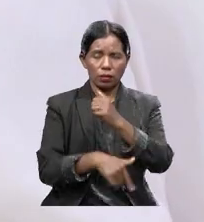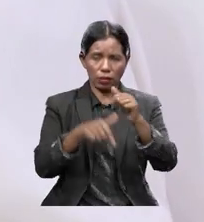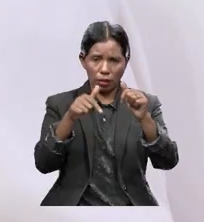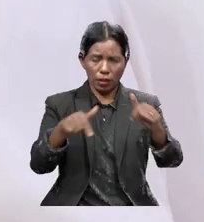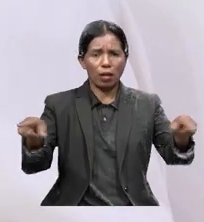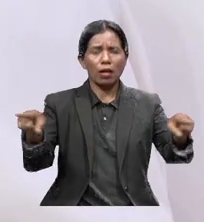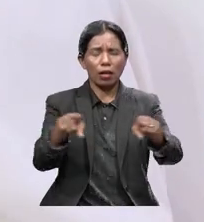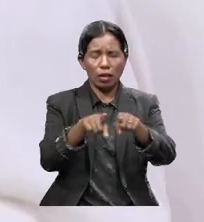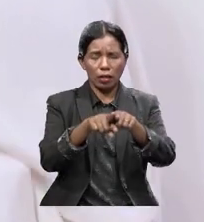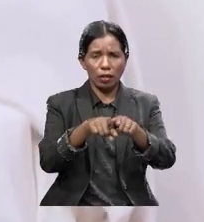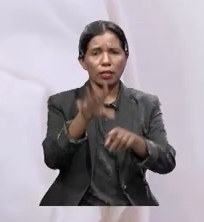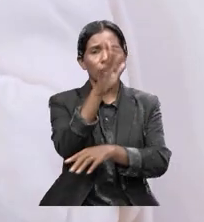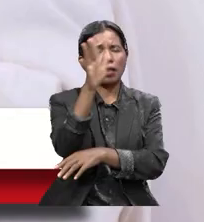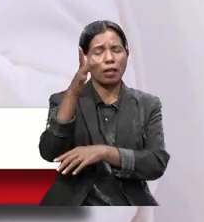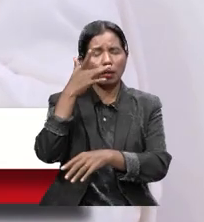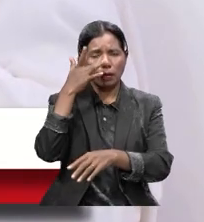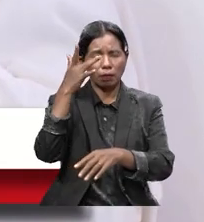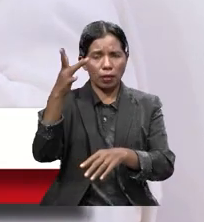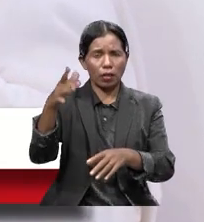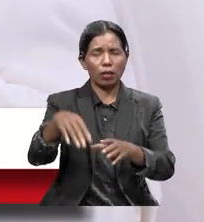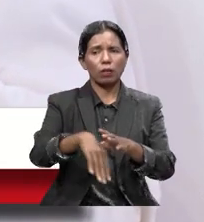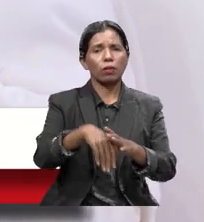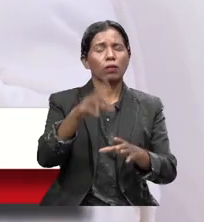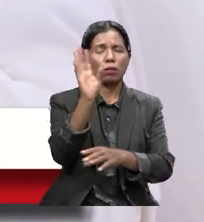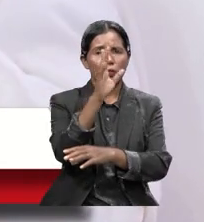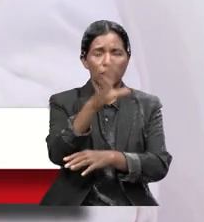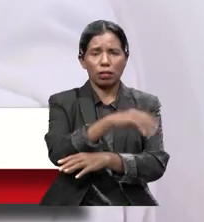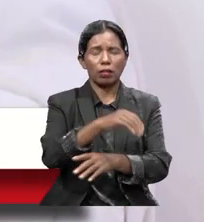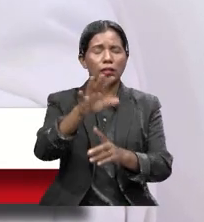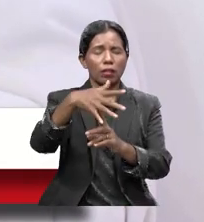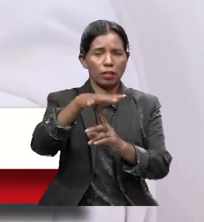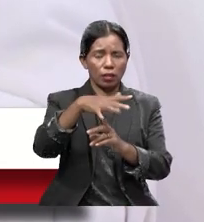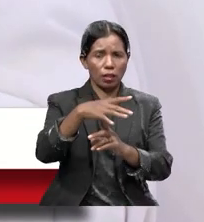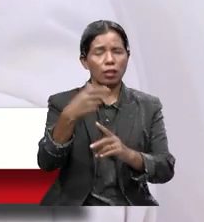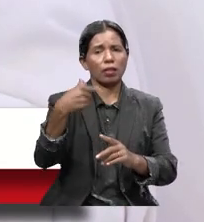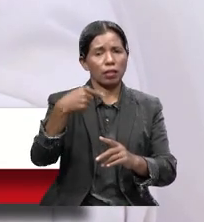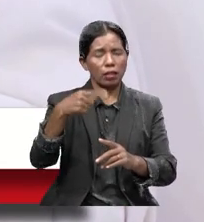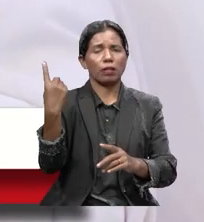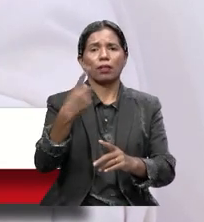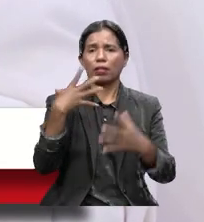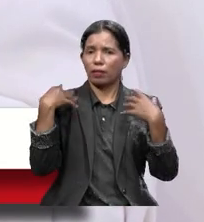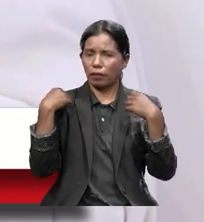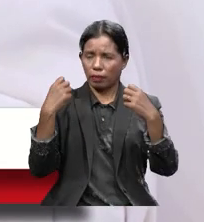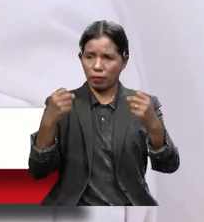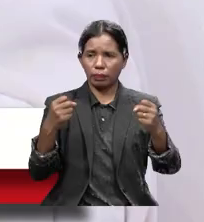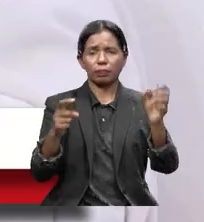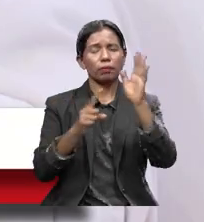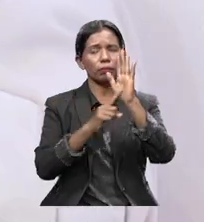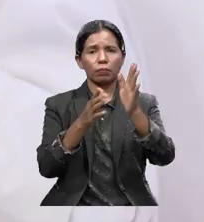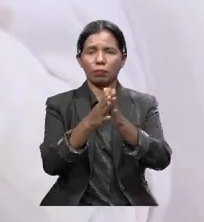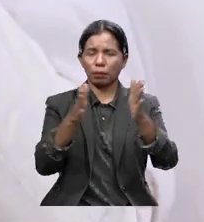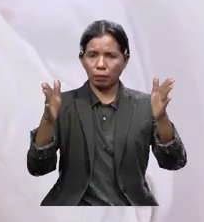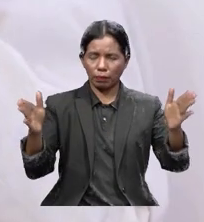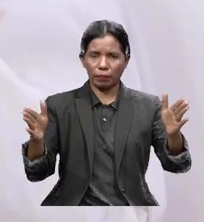Anessa nai cameli ca sanda lu unida ne ben ya tan verri alla de forte ne besai bot non